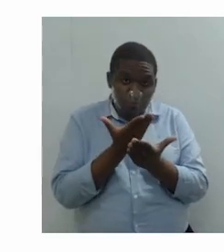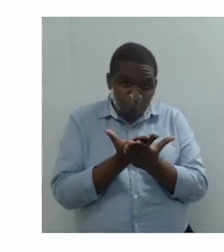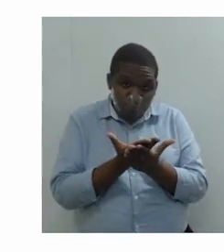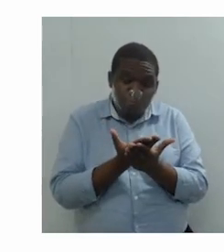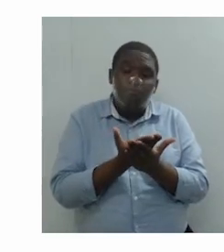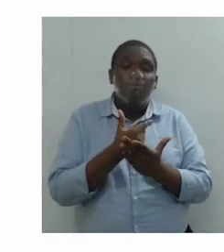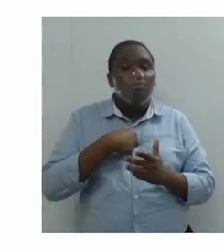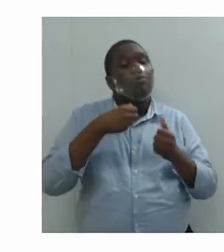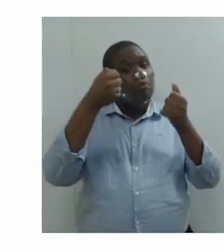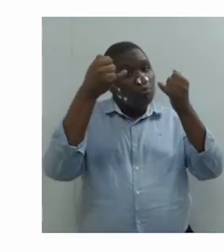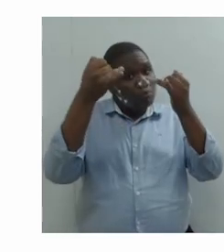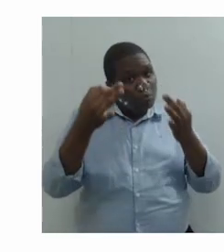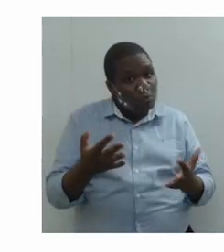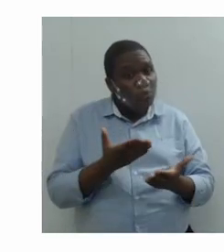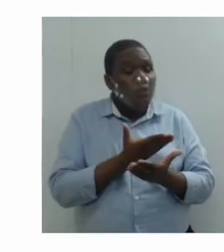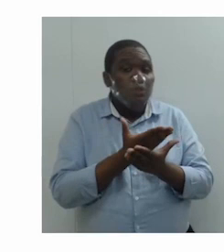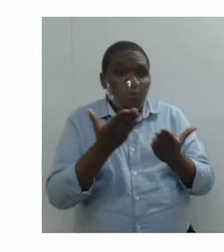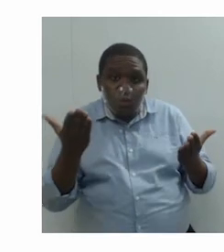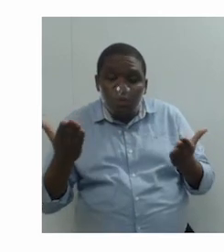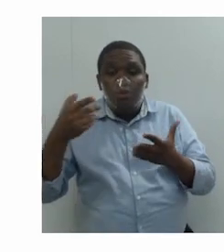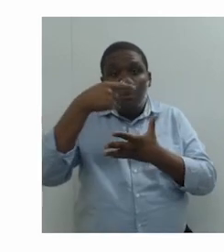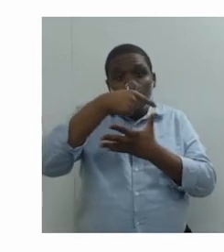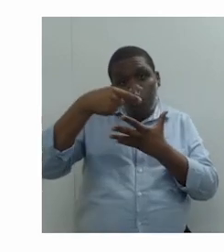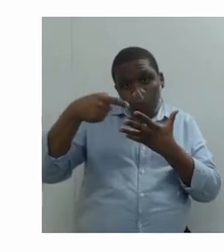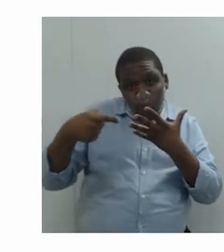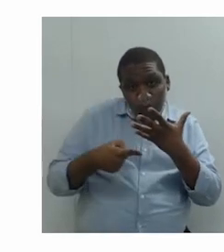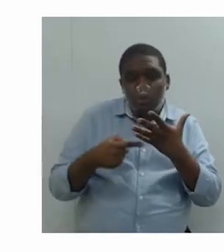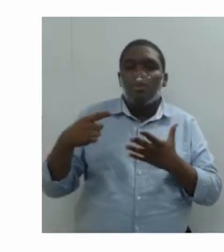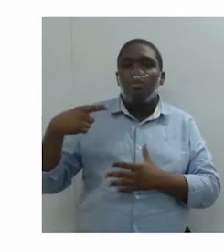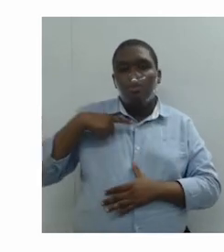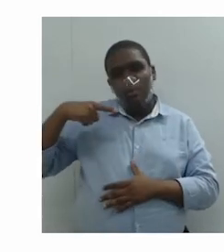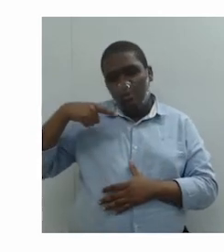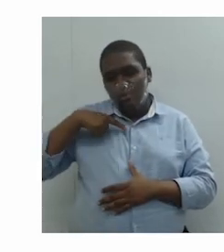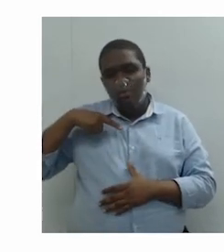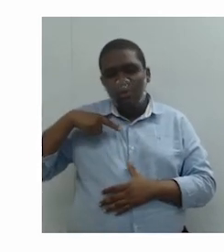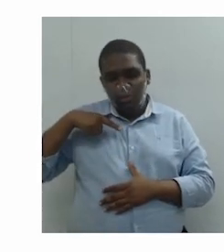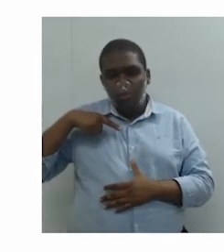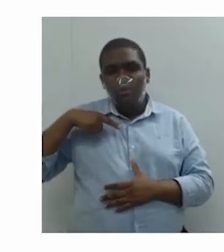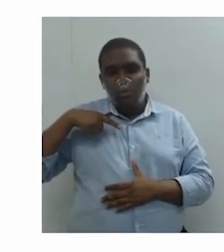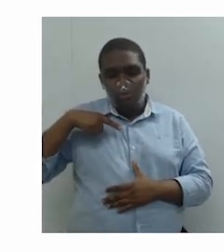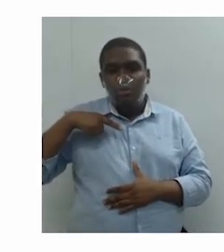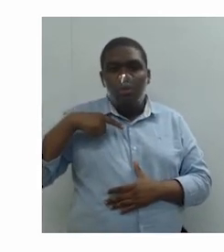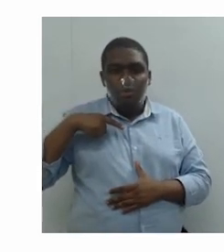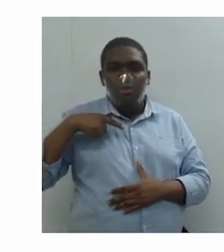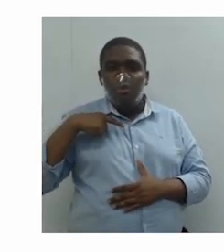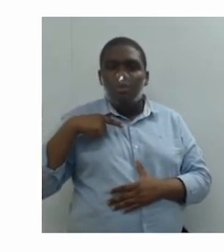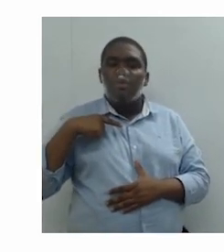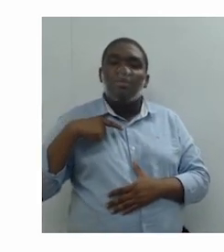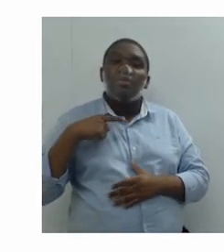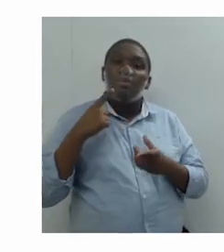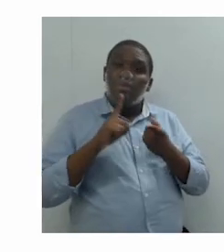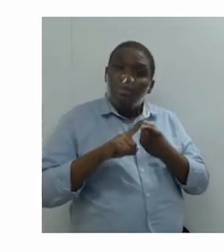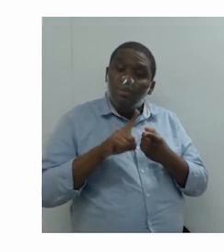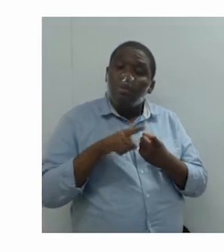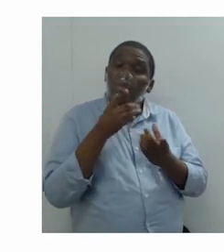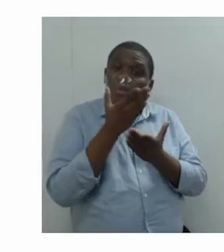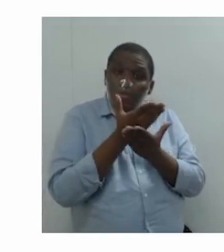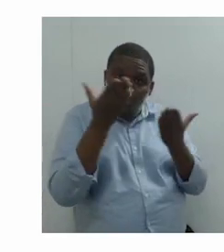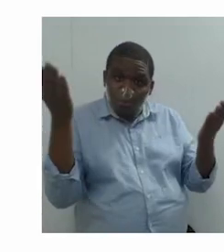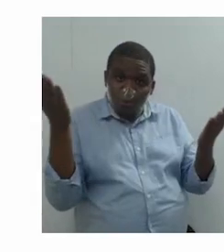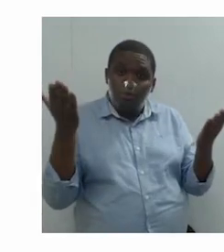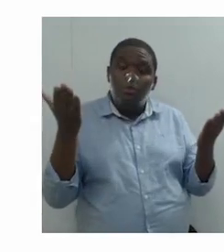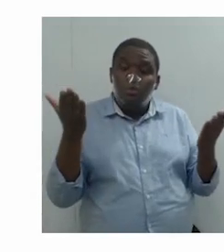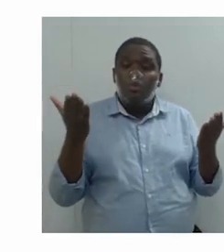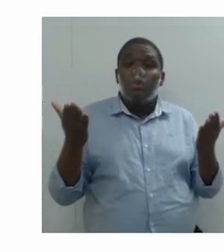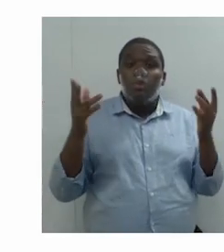estou trazendo para vocês os elementos físicos e estou trazendo para vocês